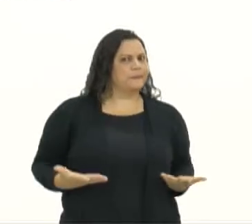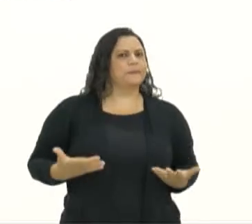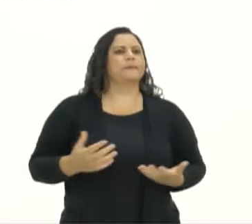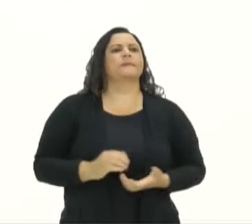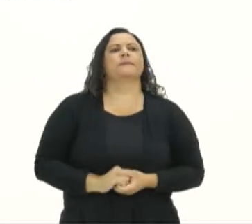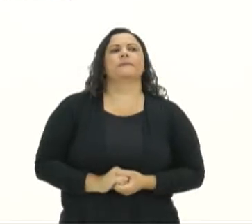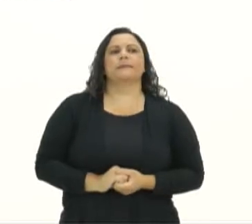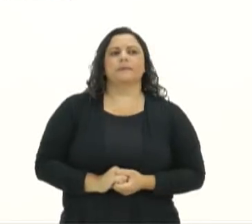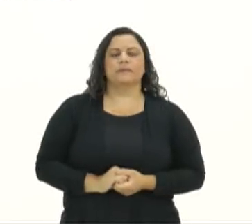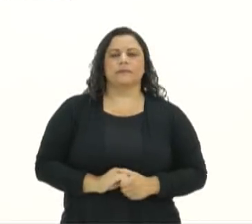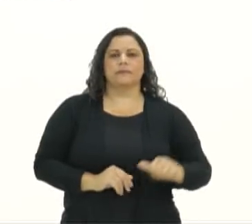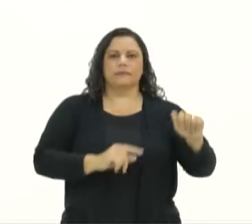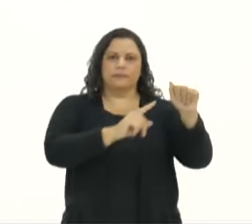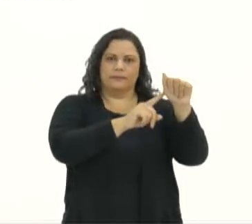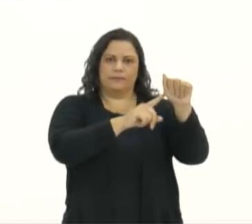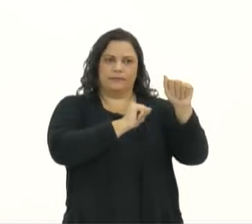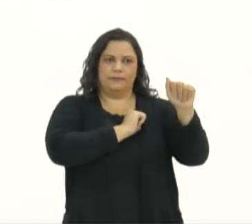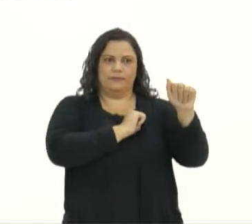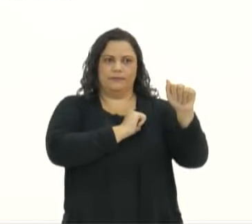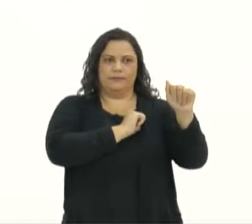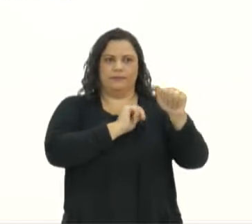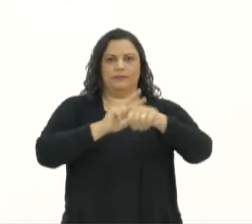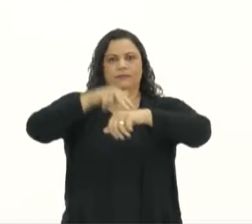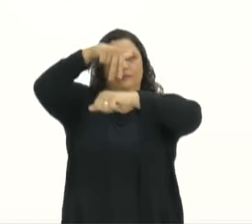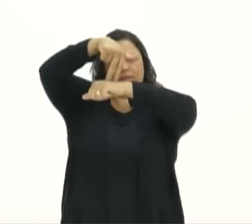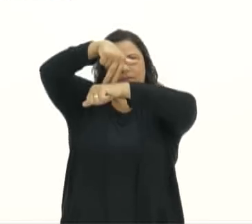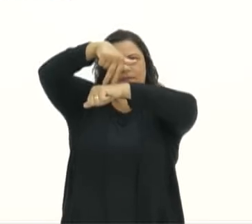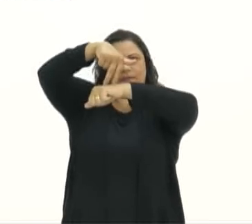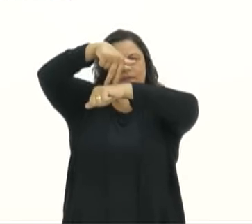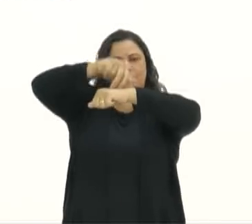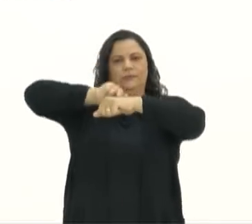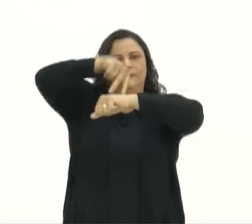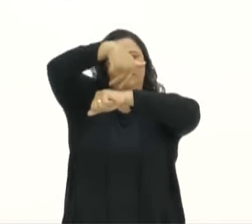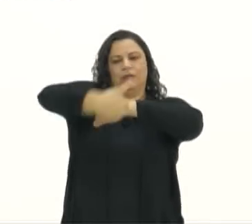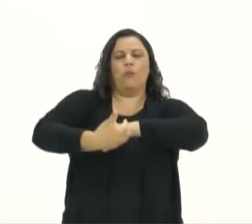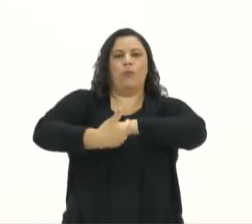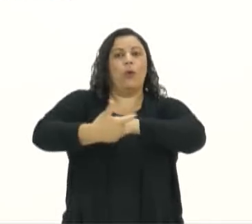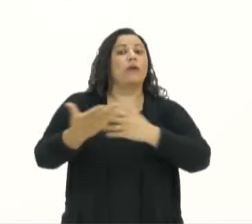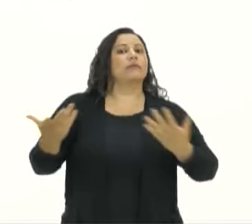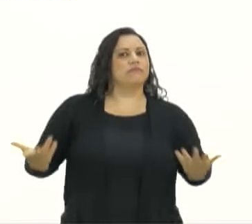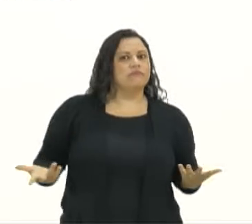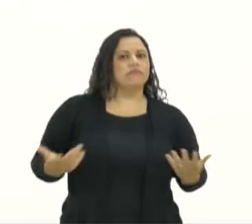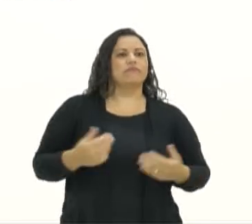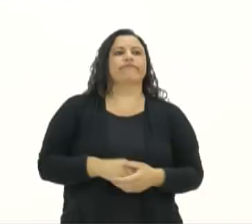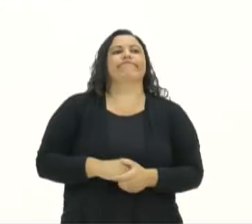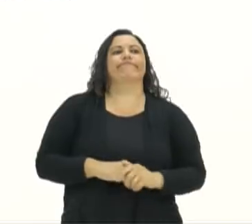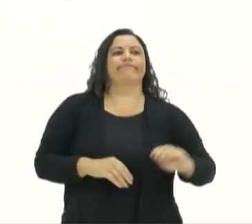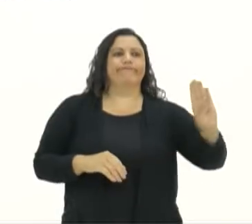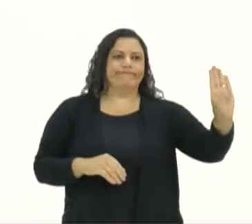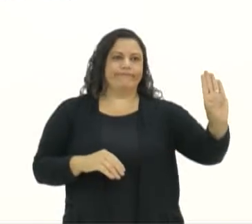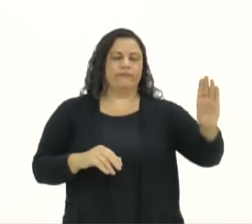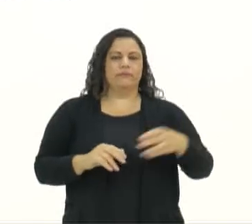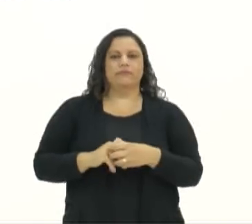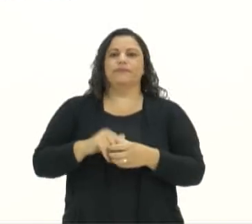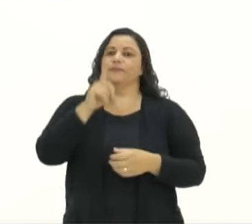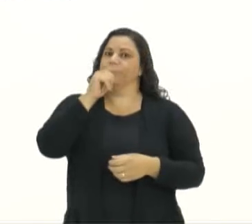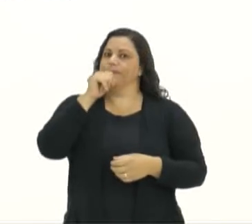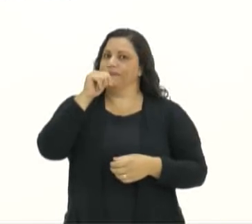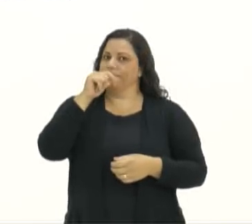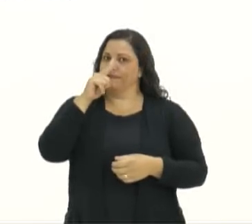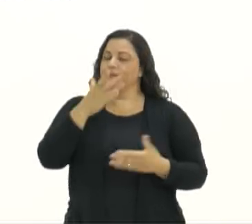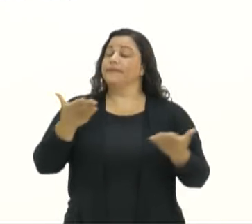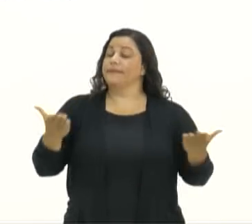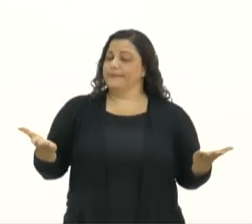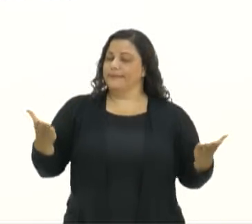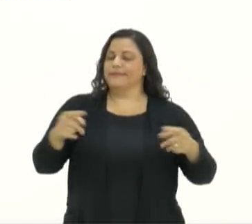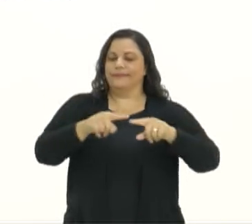prova? De cima do bloco de saída, ele pula e depois roda o corpo. De dentro da água, né?